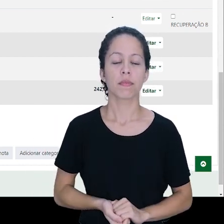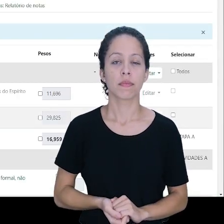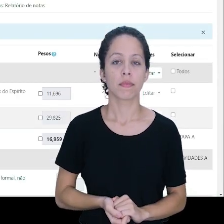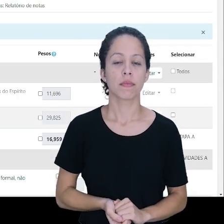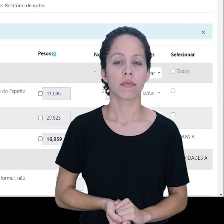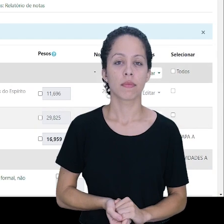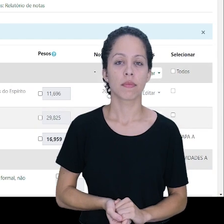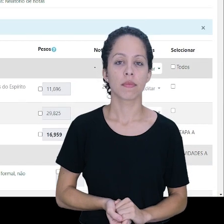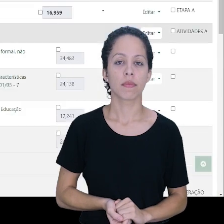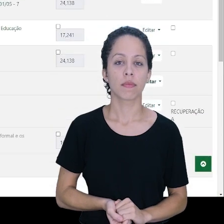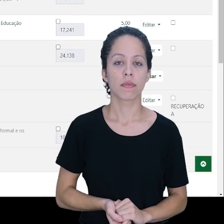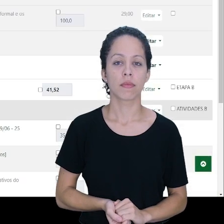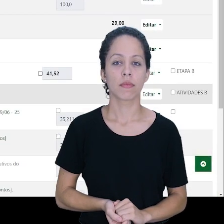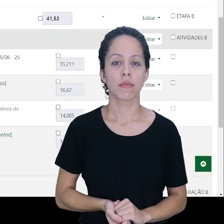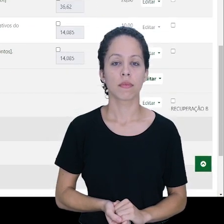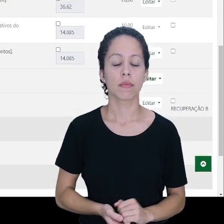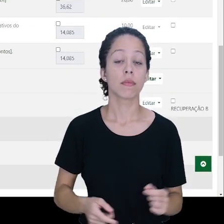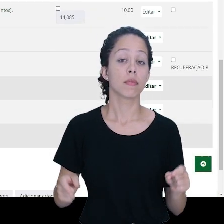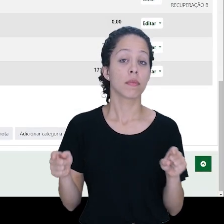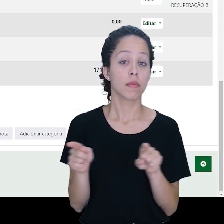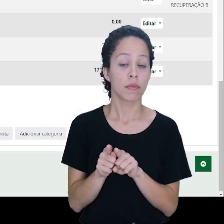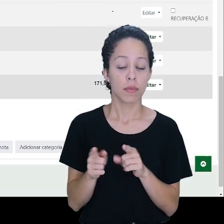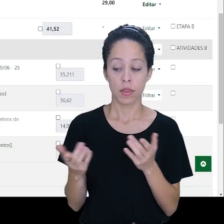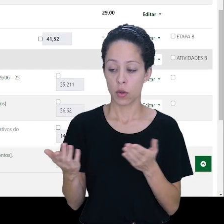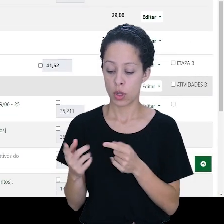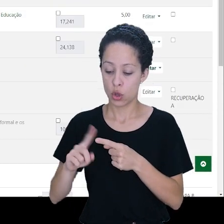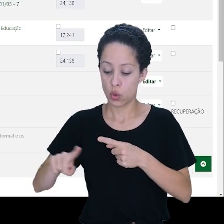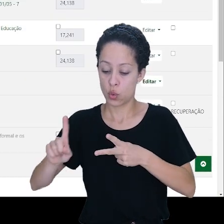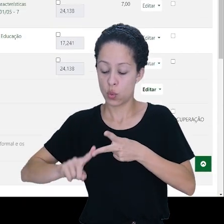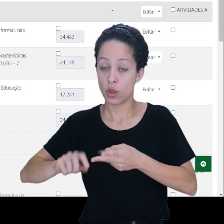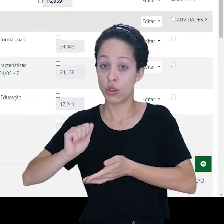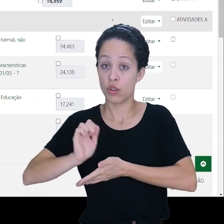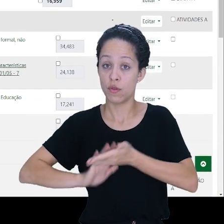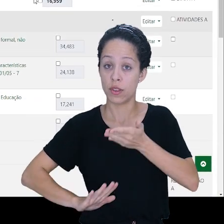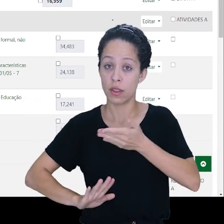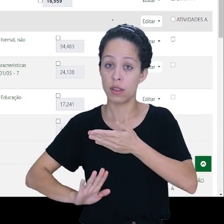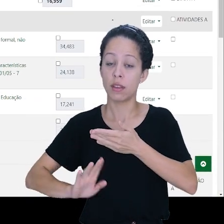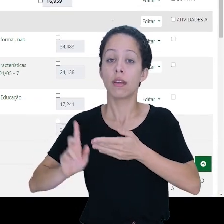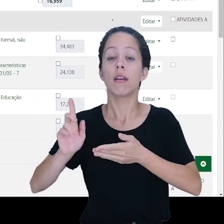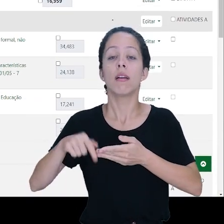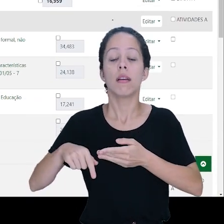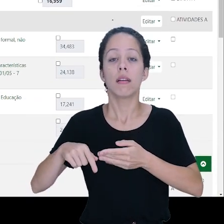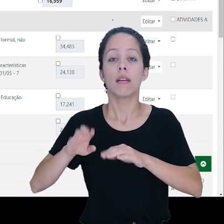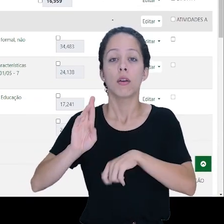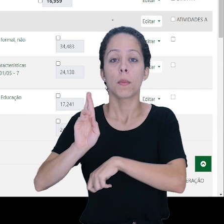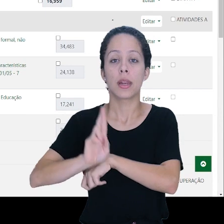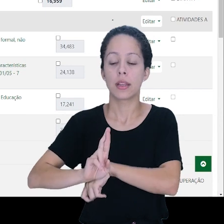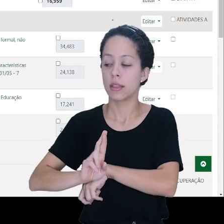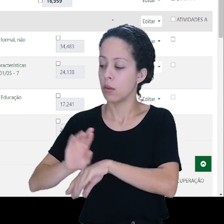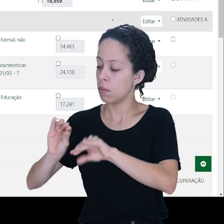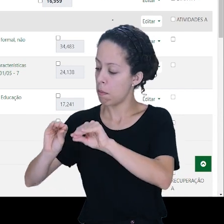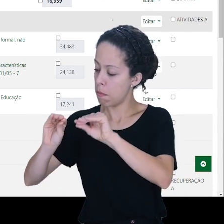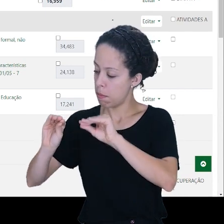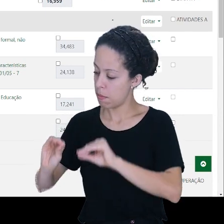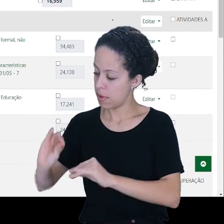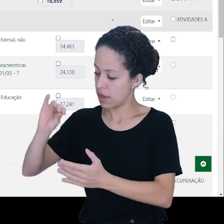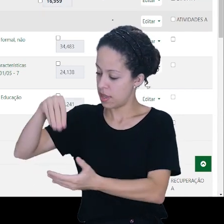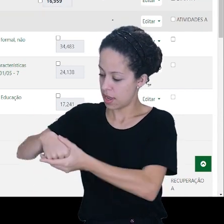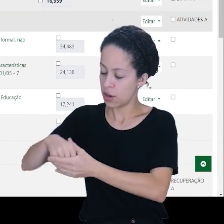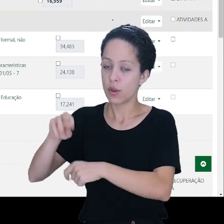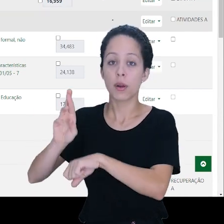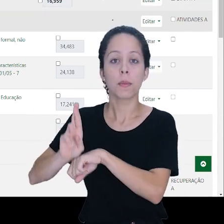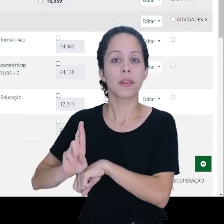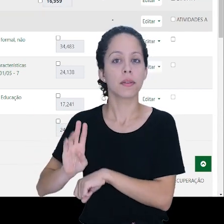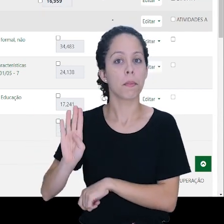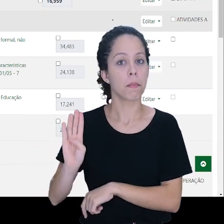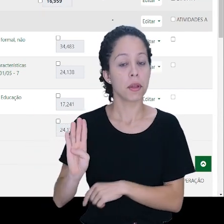B movemos vamos também mover agora essas duas atividades aqui para dentro de